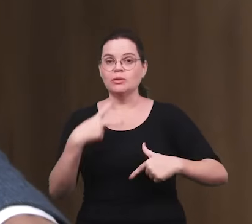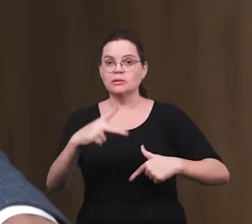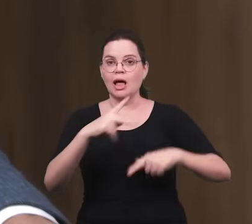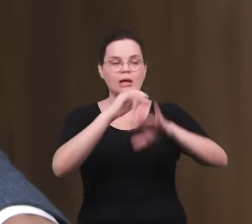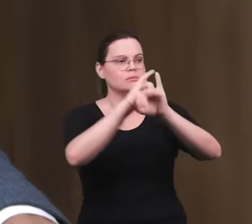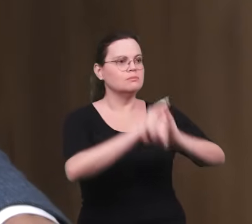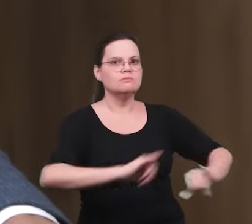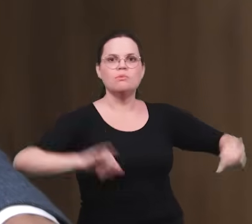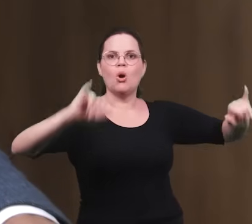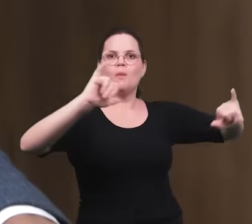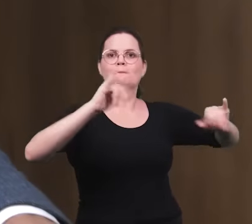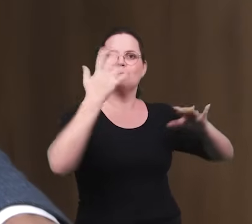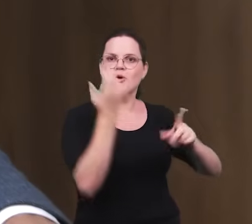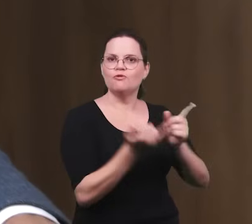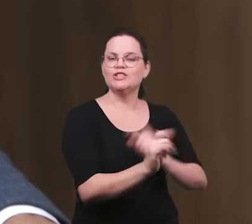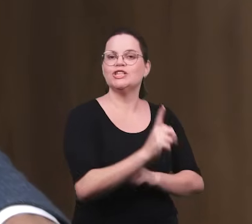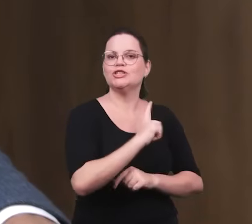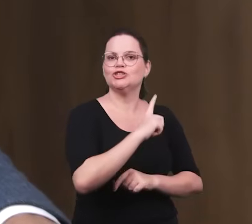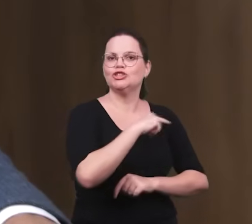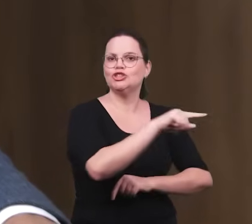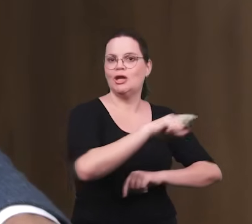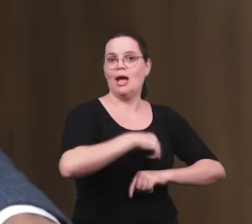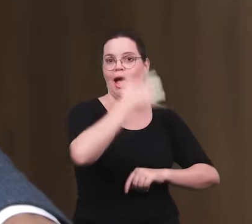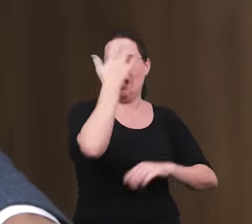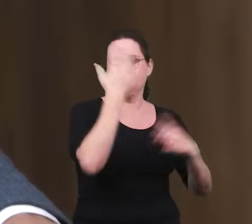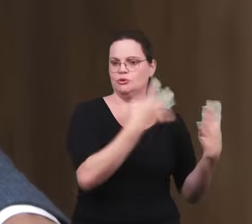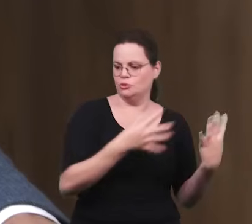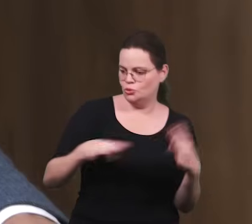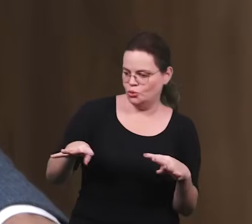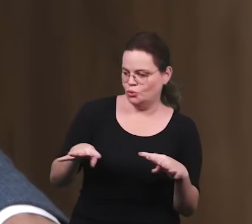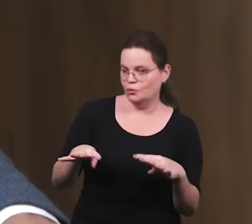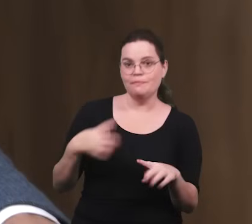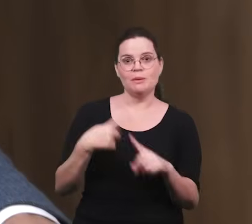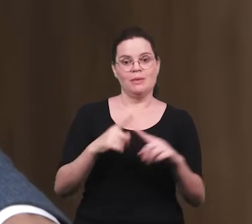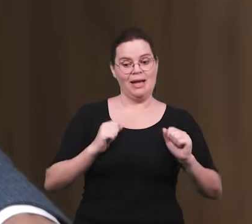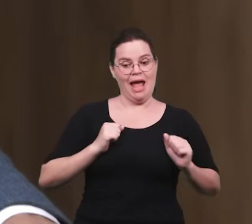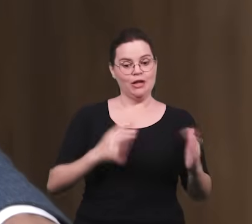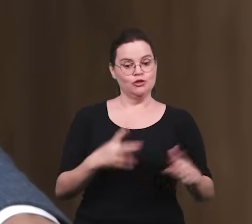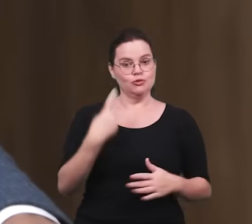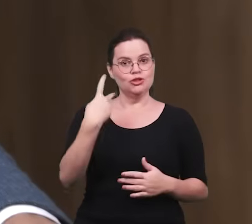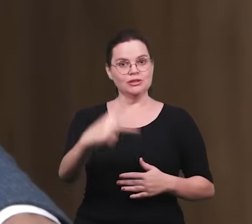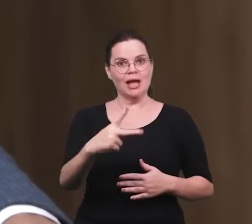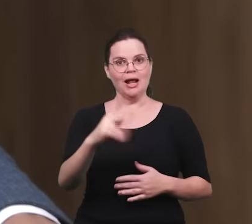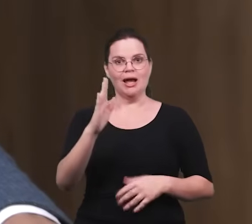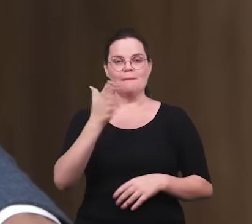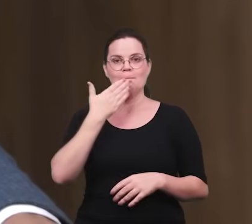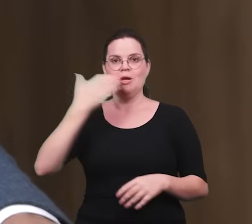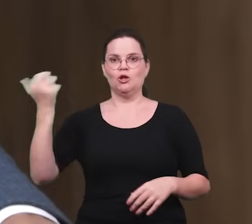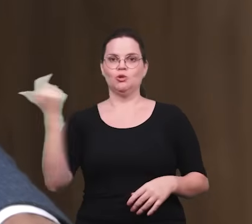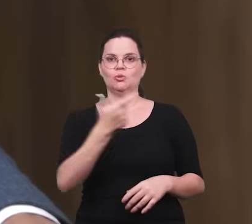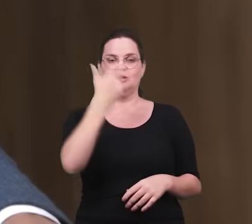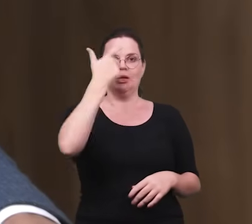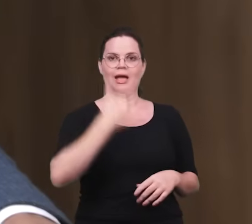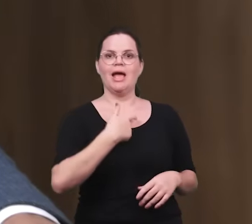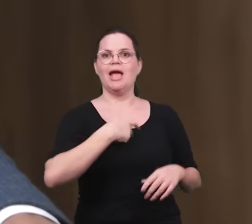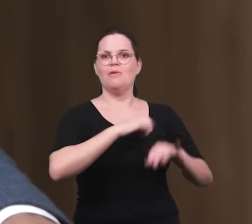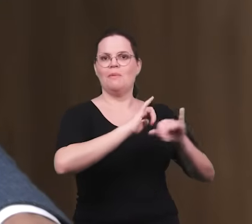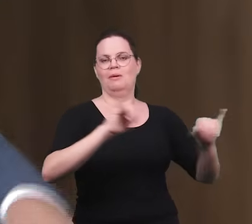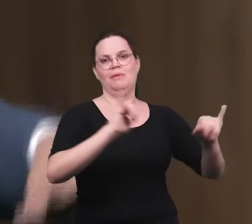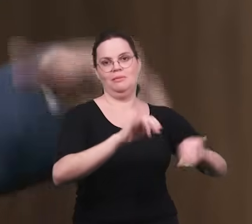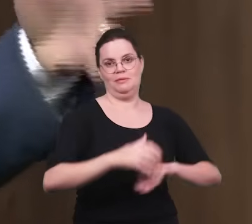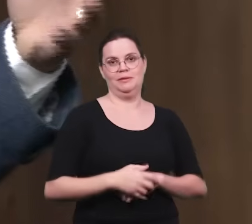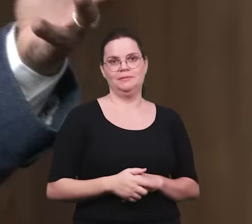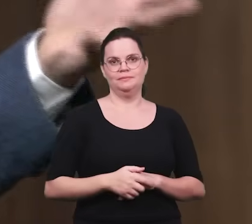as nossas atitudes falam mais do que muitas palavras. Por isso a Bíblia chega a dizer que nós somos o bom cheiro de